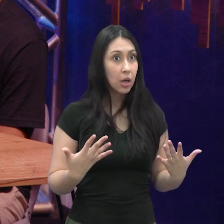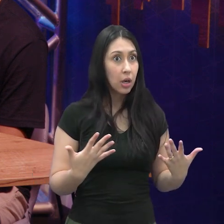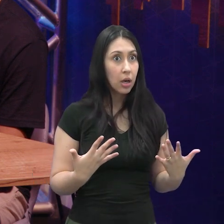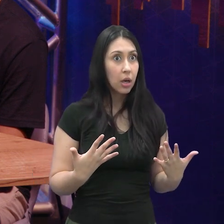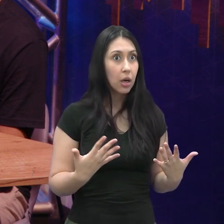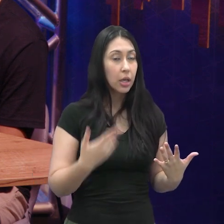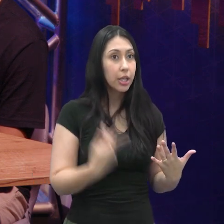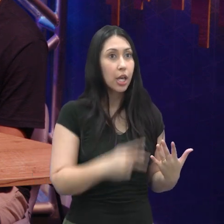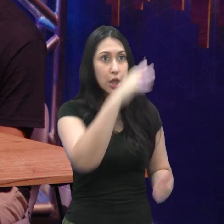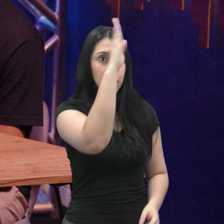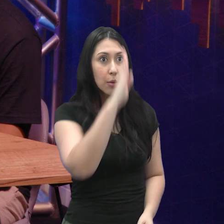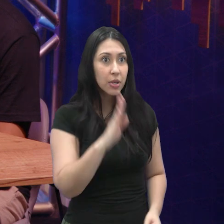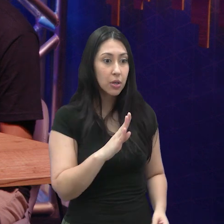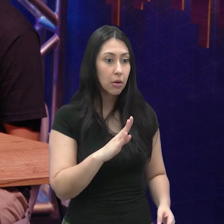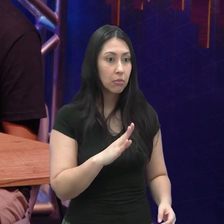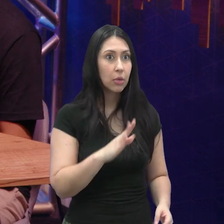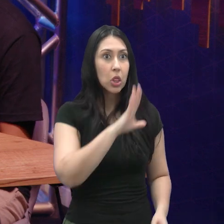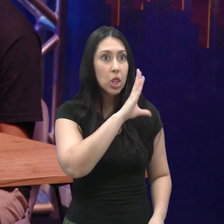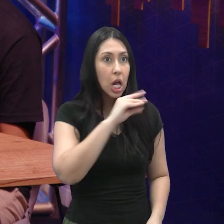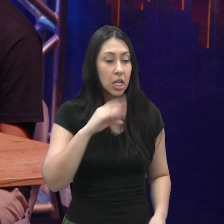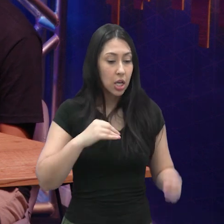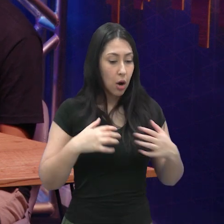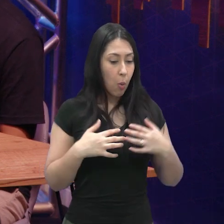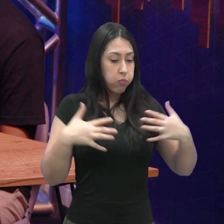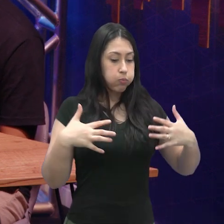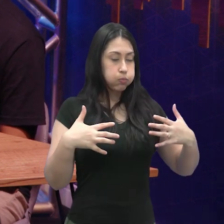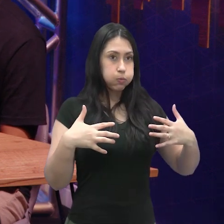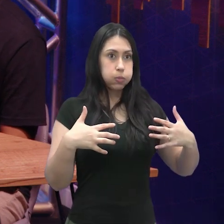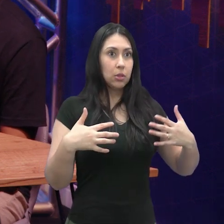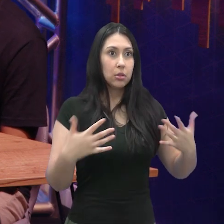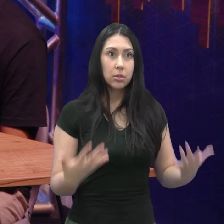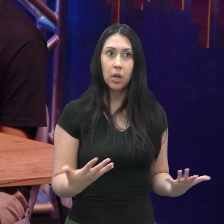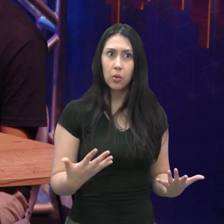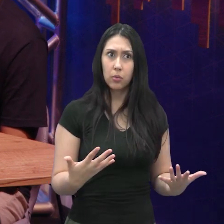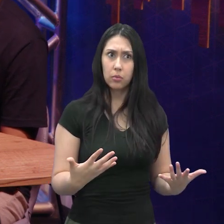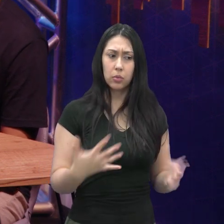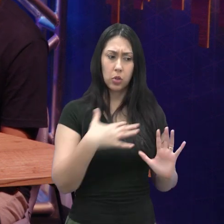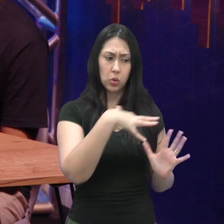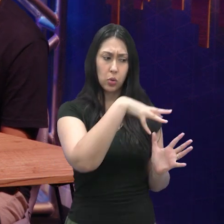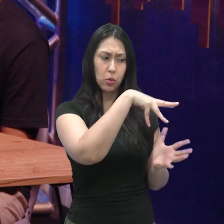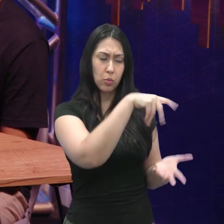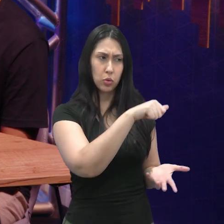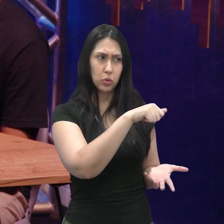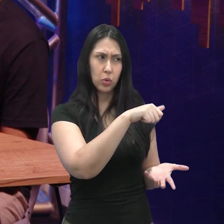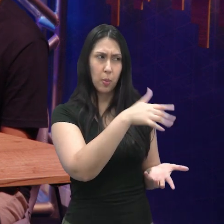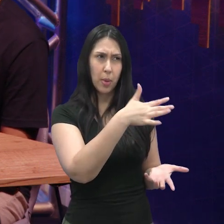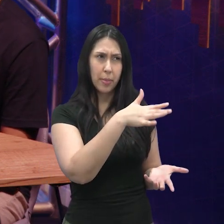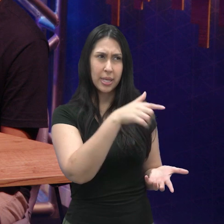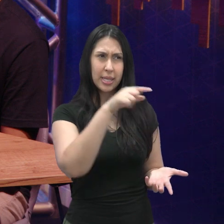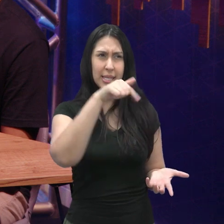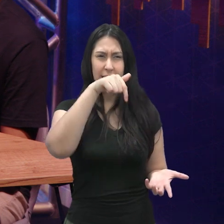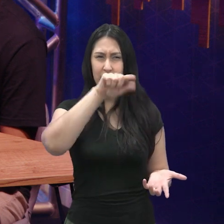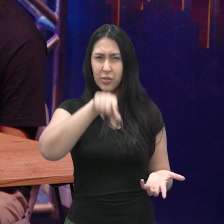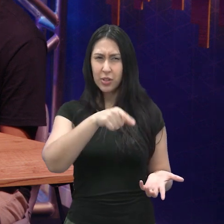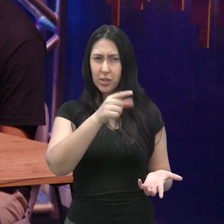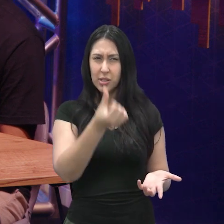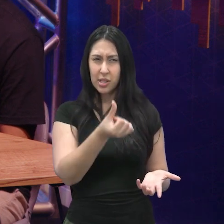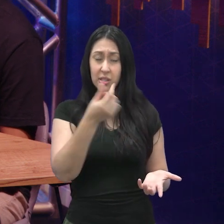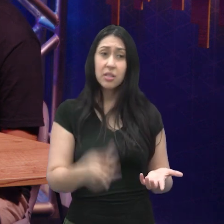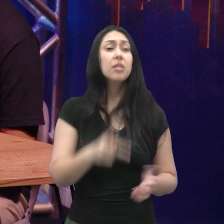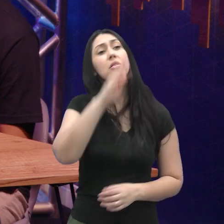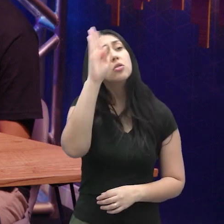mais cirurgiões realizando aumento de mama em adolescentes. Então, se a média mundial é de 7,6, no Brasil, no